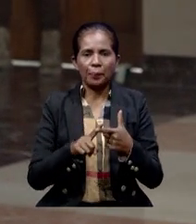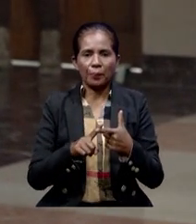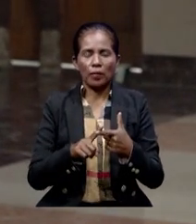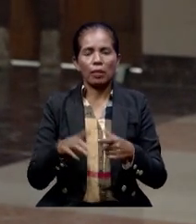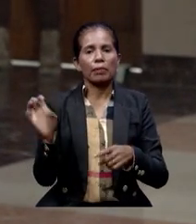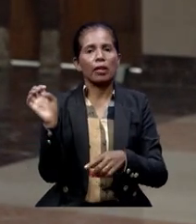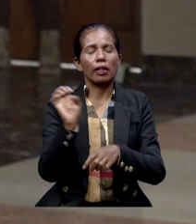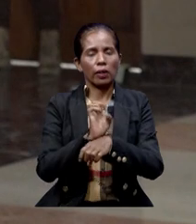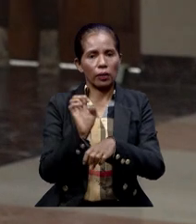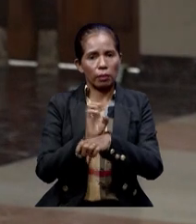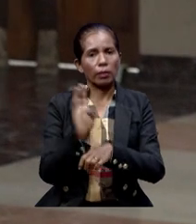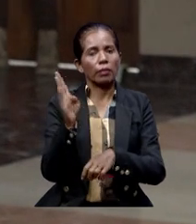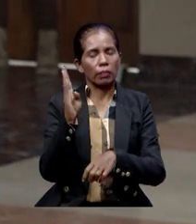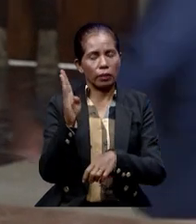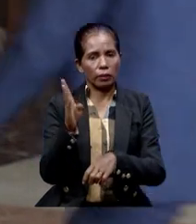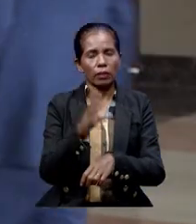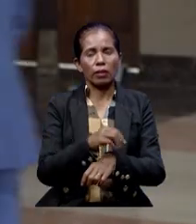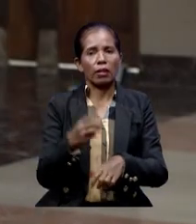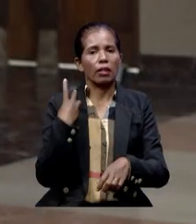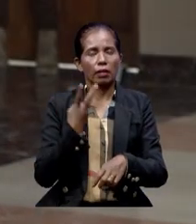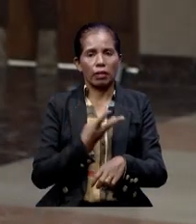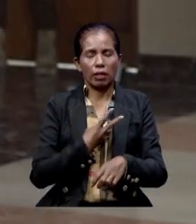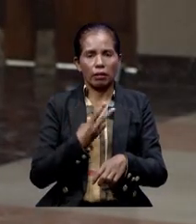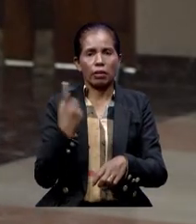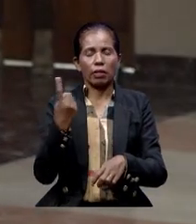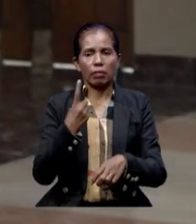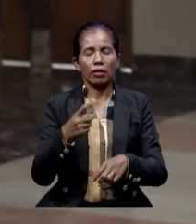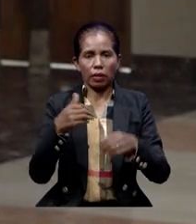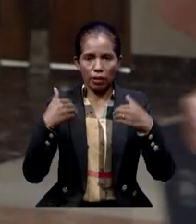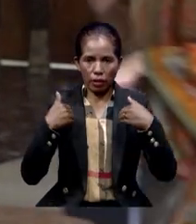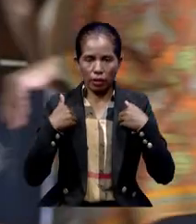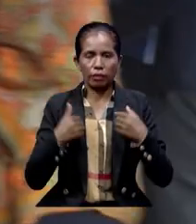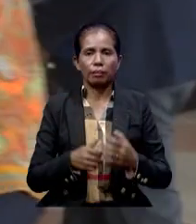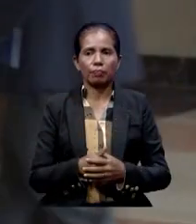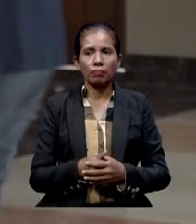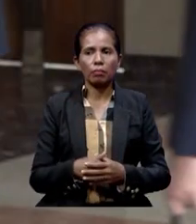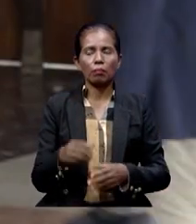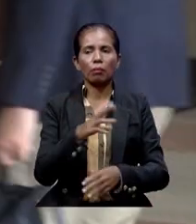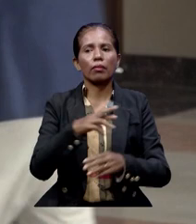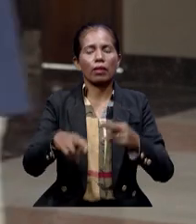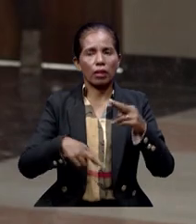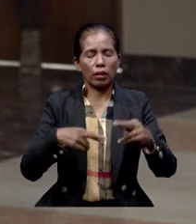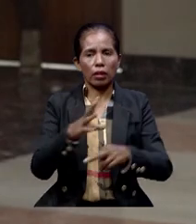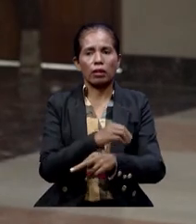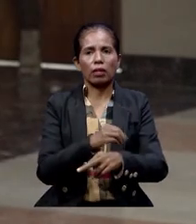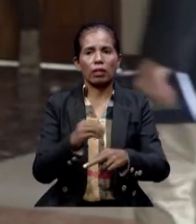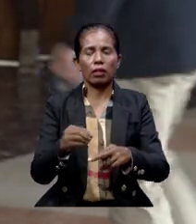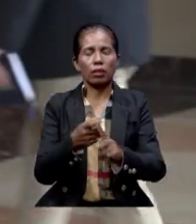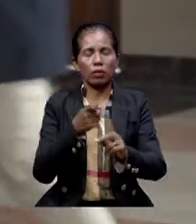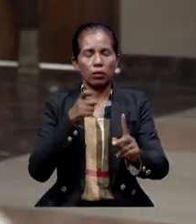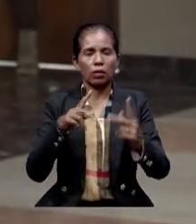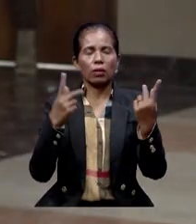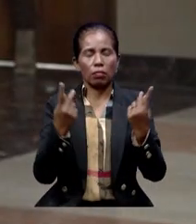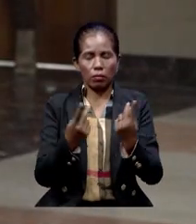azul. E vai contexto, a mim, se a metilhutam, investimento no setor privado, com as companhias